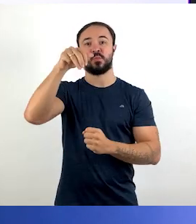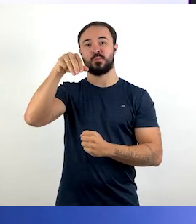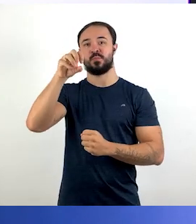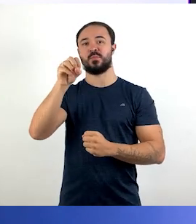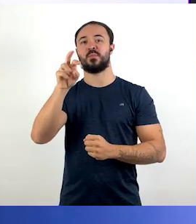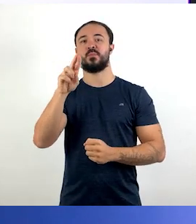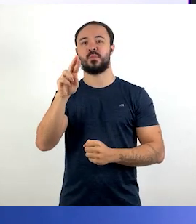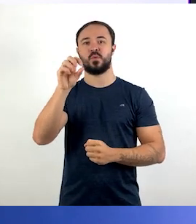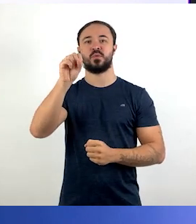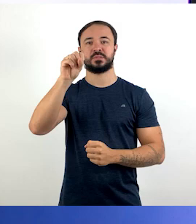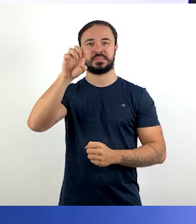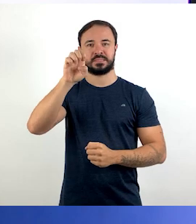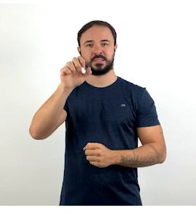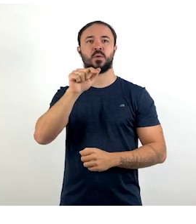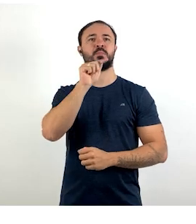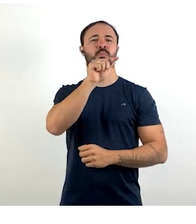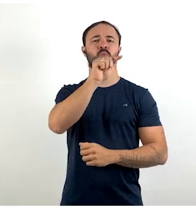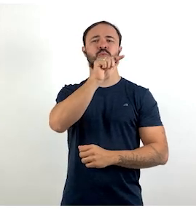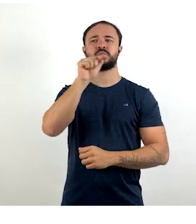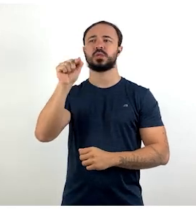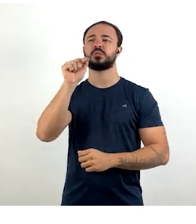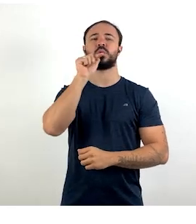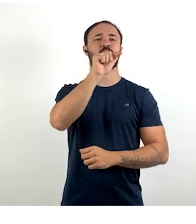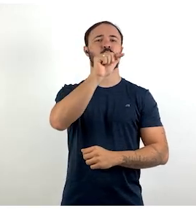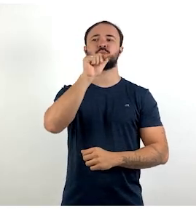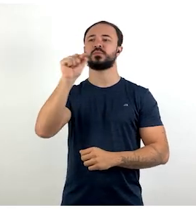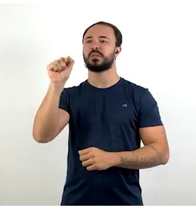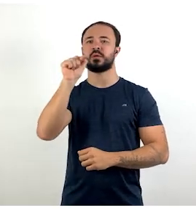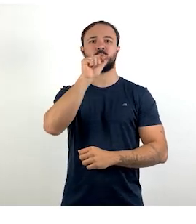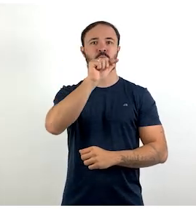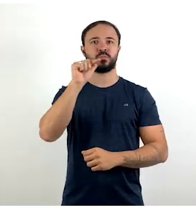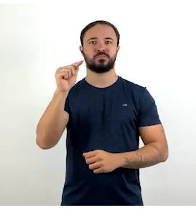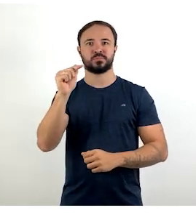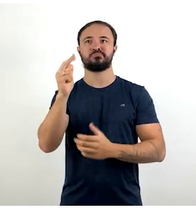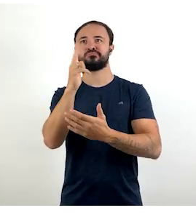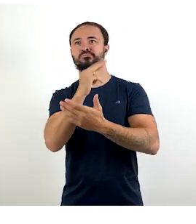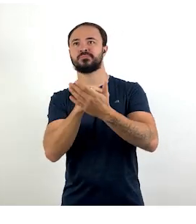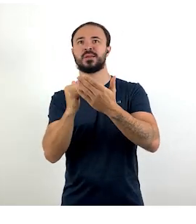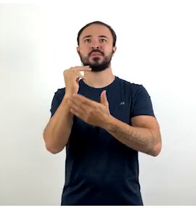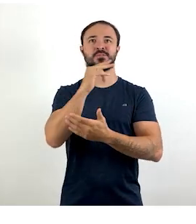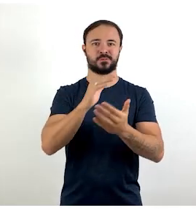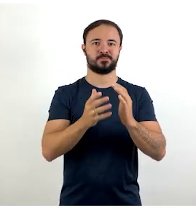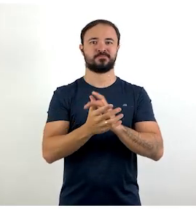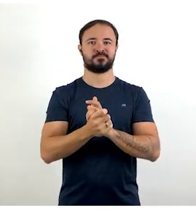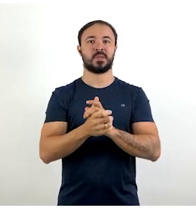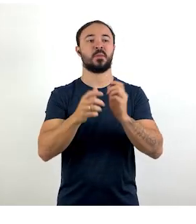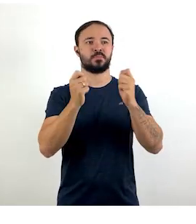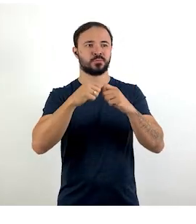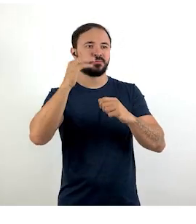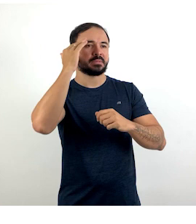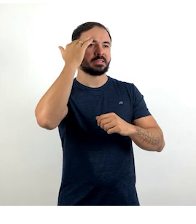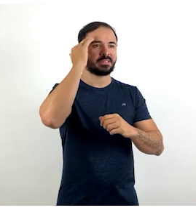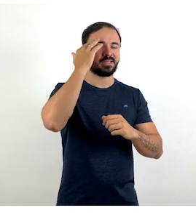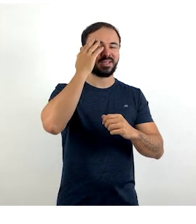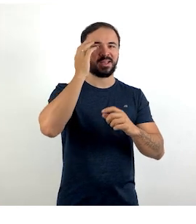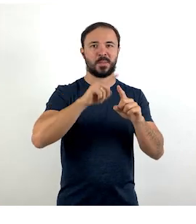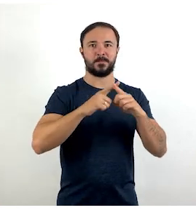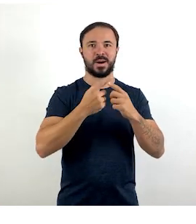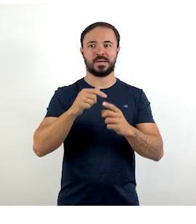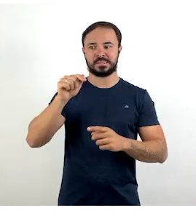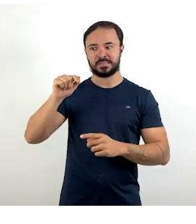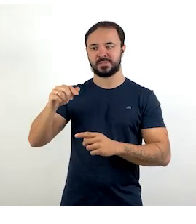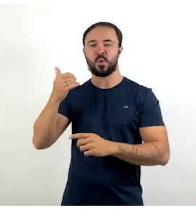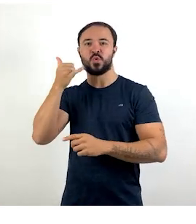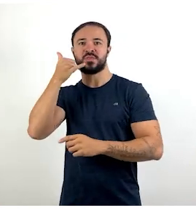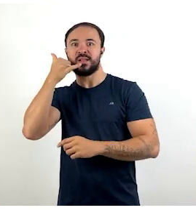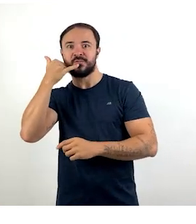traços. E à medida que esses pontos e traços vão se alternando, o alfabeto pode ser formado e a mensagem seria decodificada. Já o